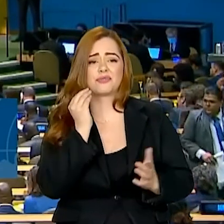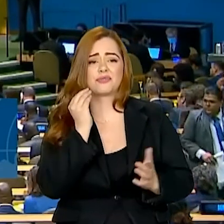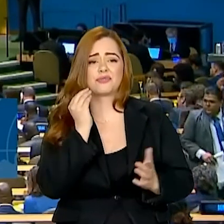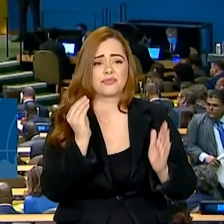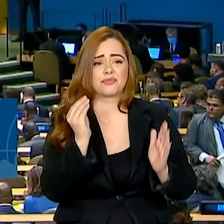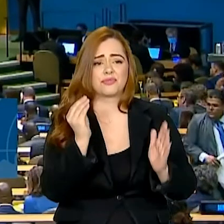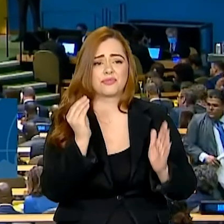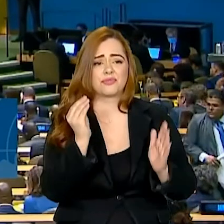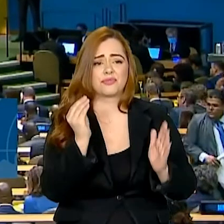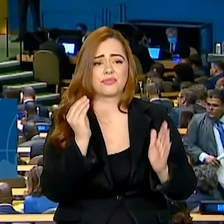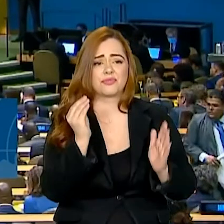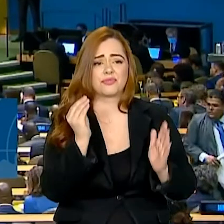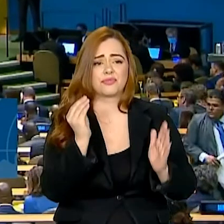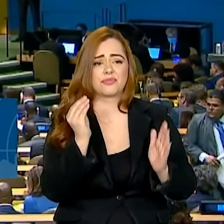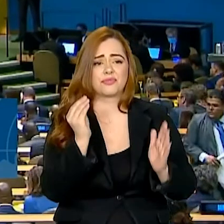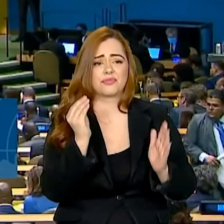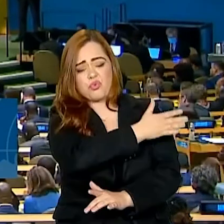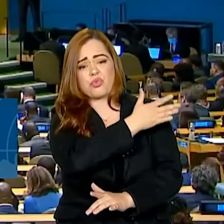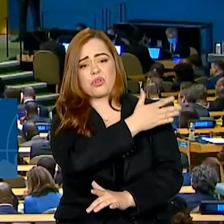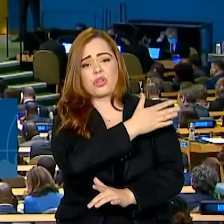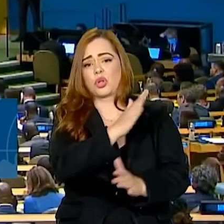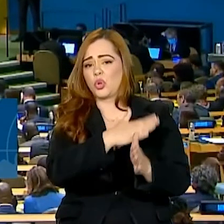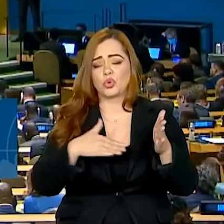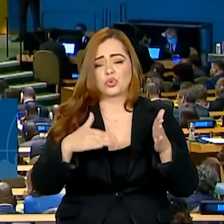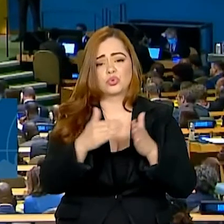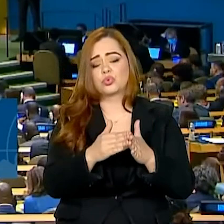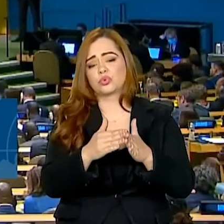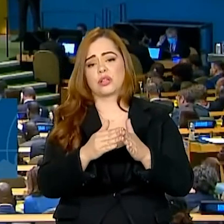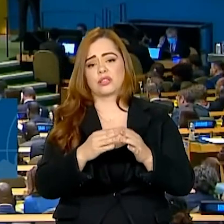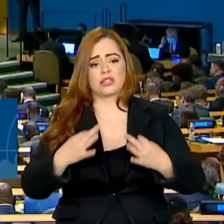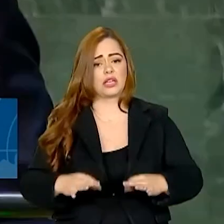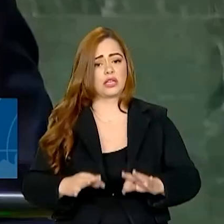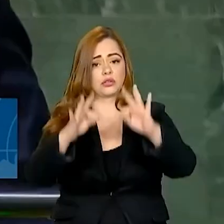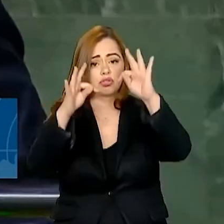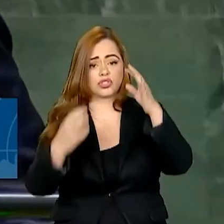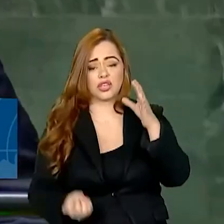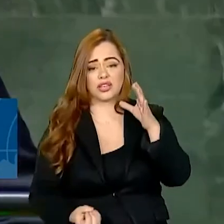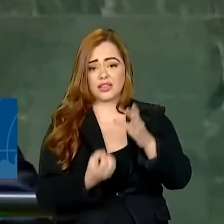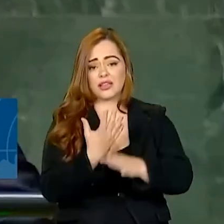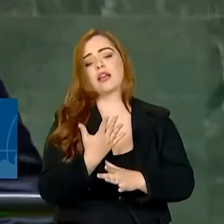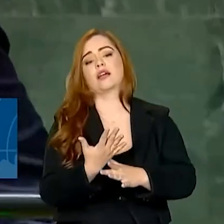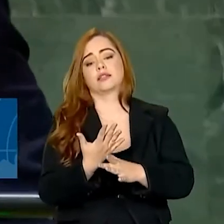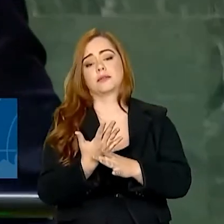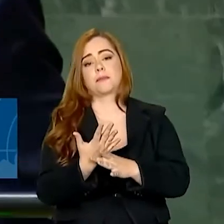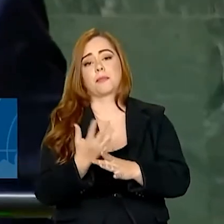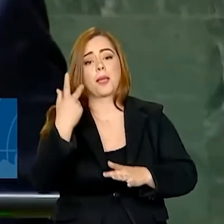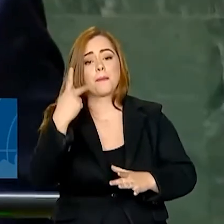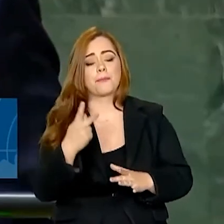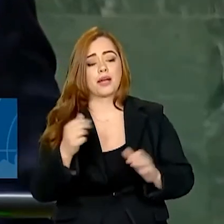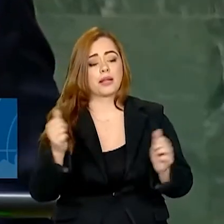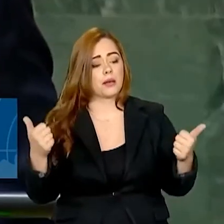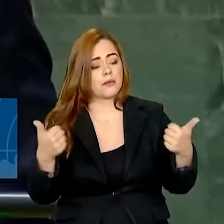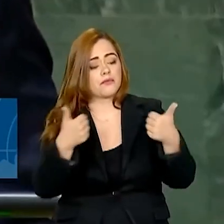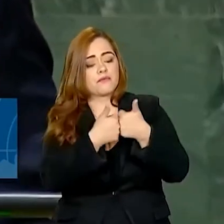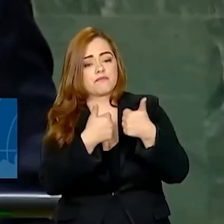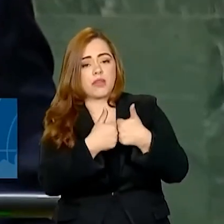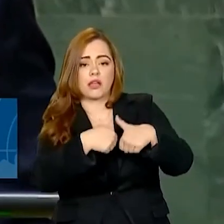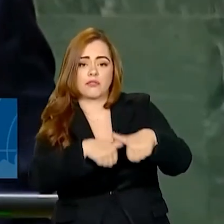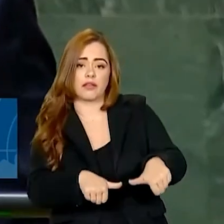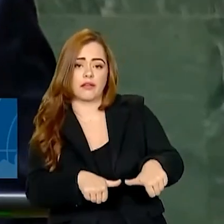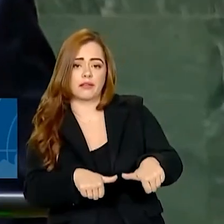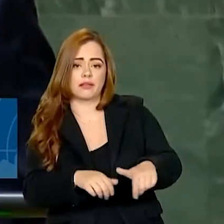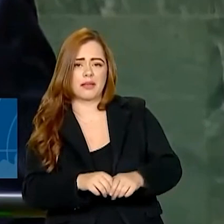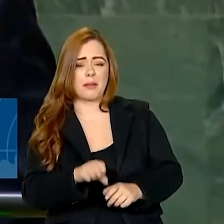xenofobia se alastram, ativadas por novas tecnologias criadas supostamente para nos aproximar.